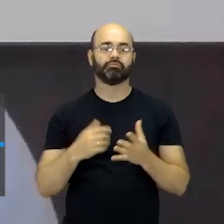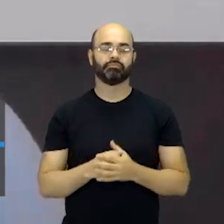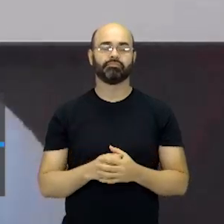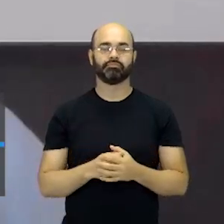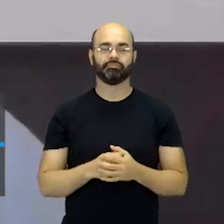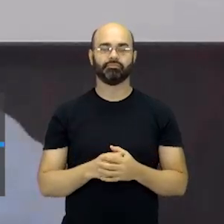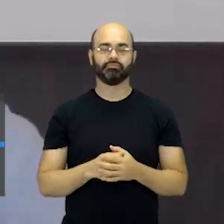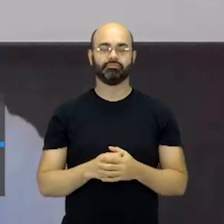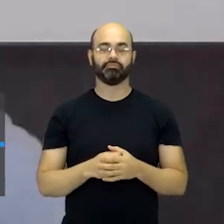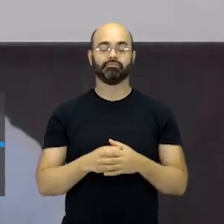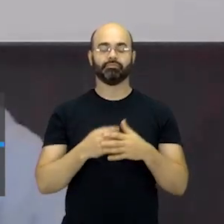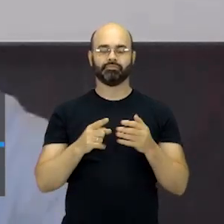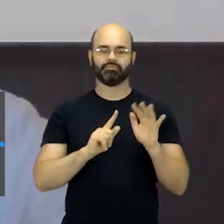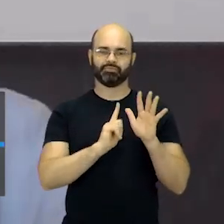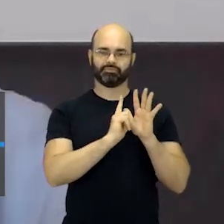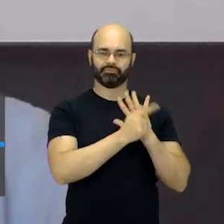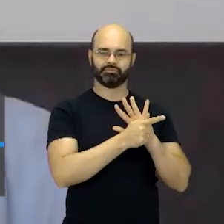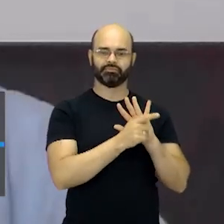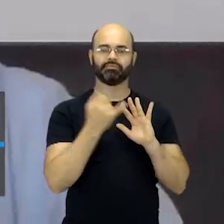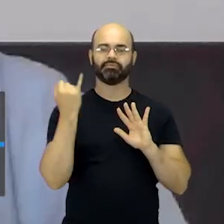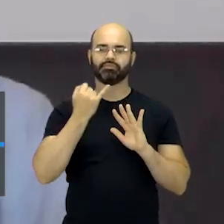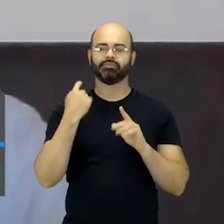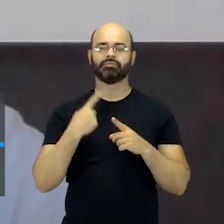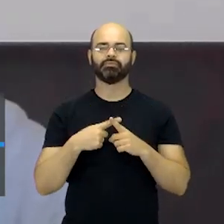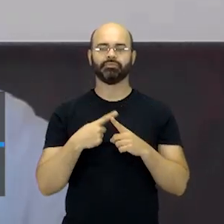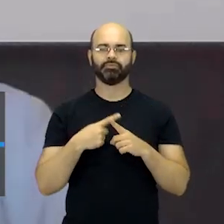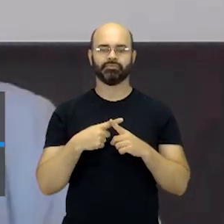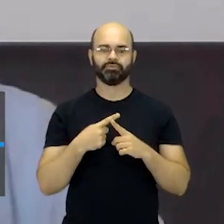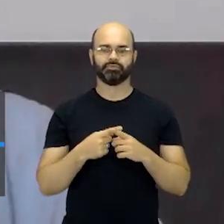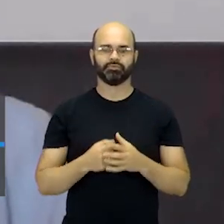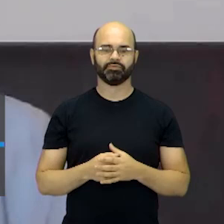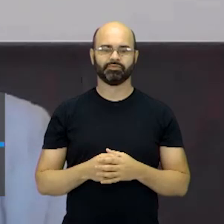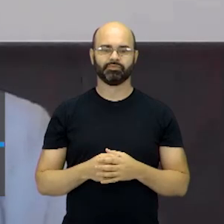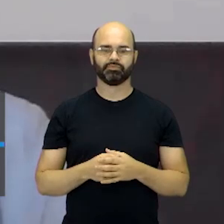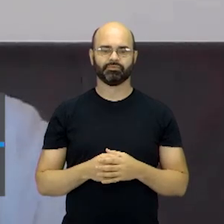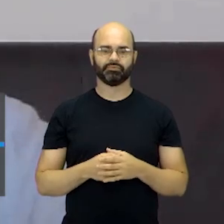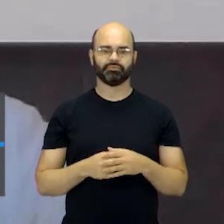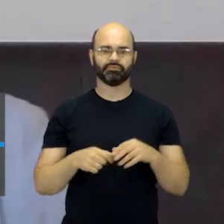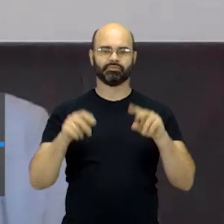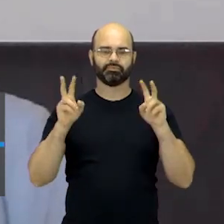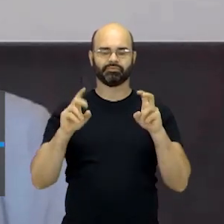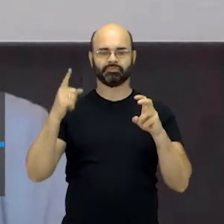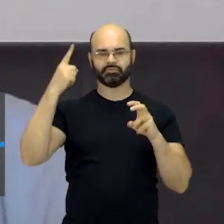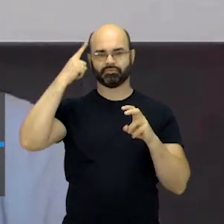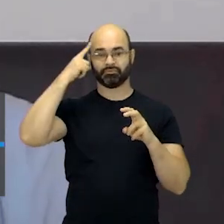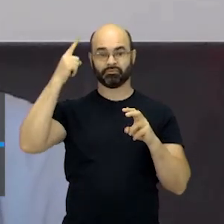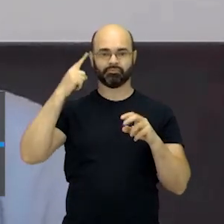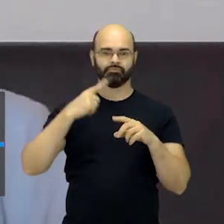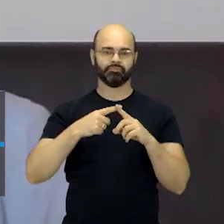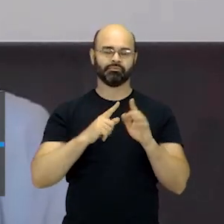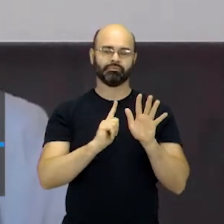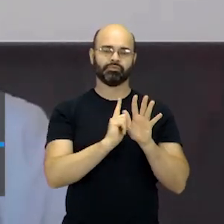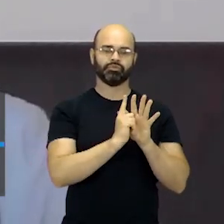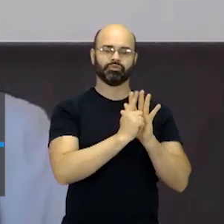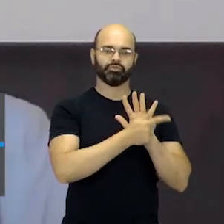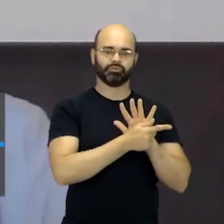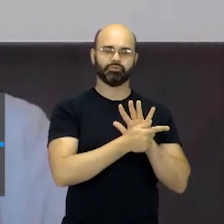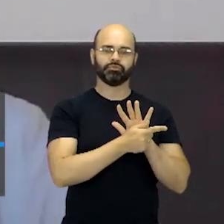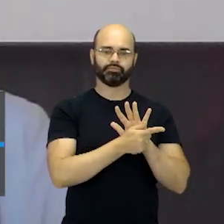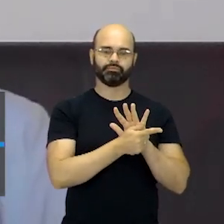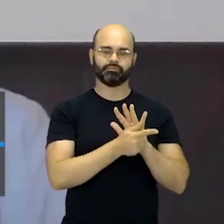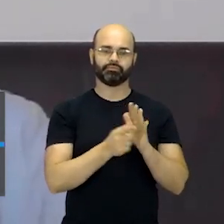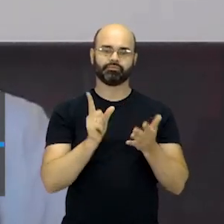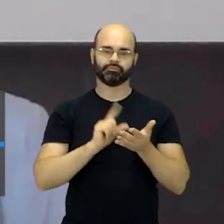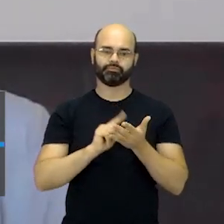Então, vamos lá. Então, acredito que os professores foram bem assertivos, né, quando trouxeram essa ideia de que o gênero, né, textual,